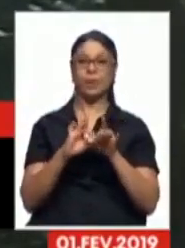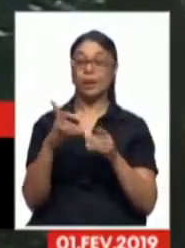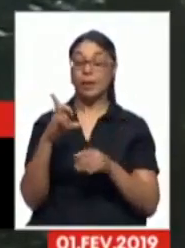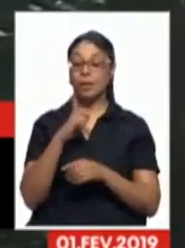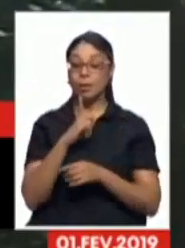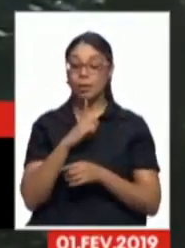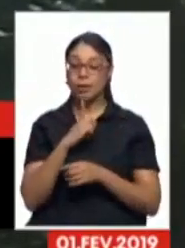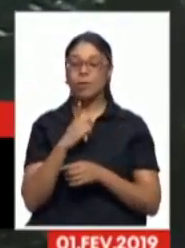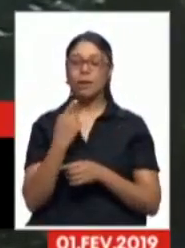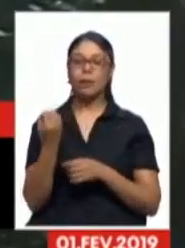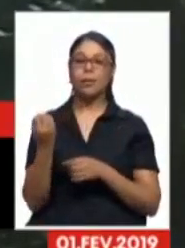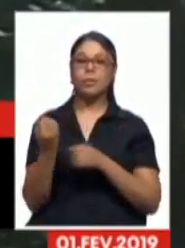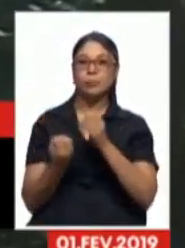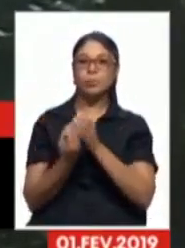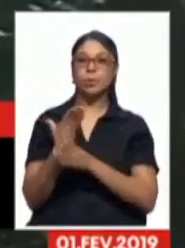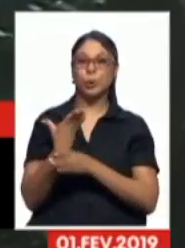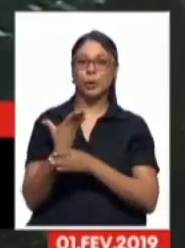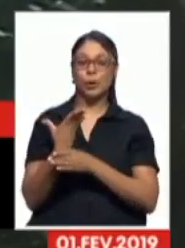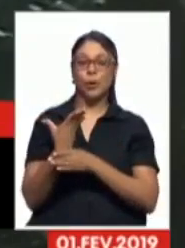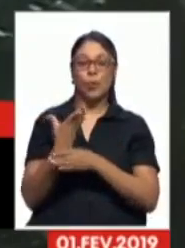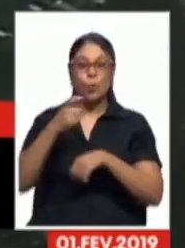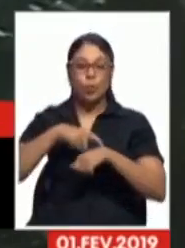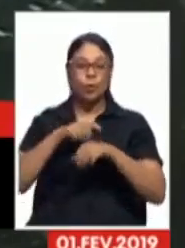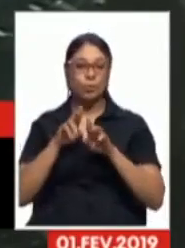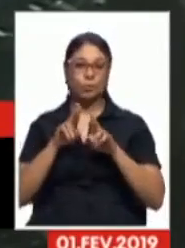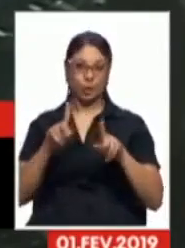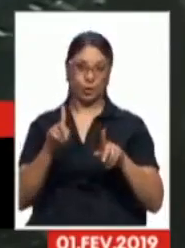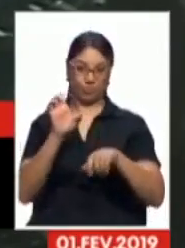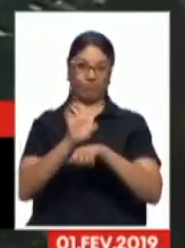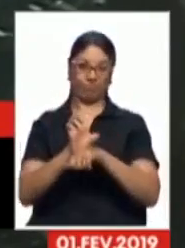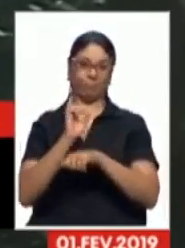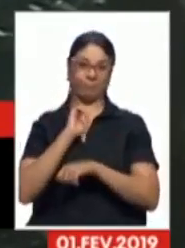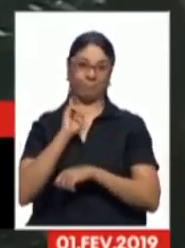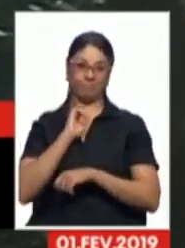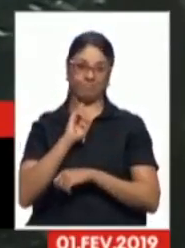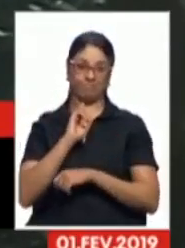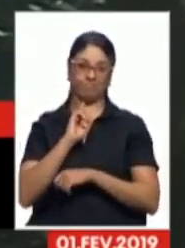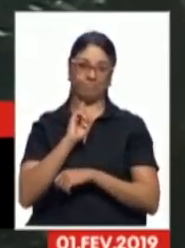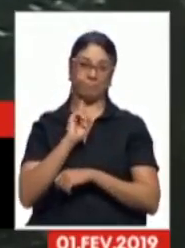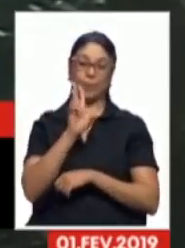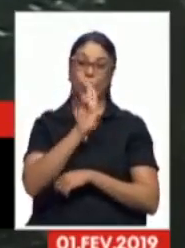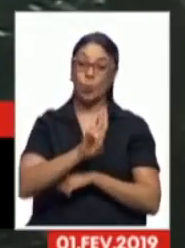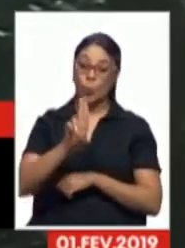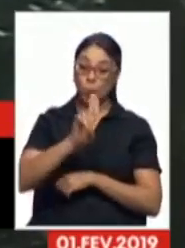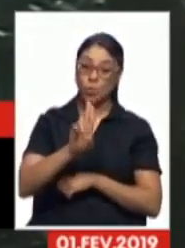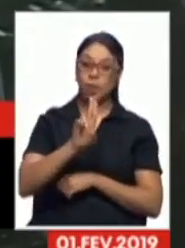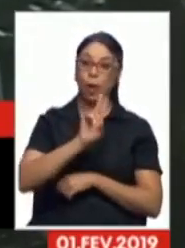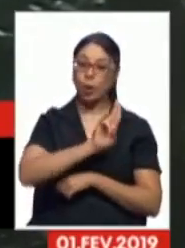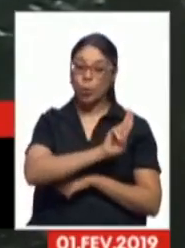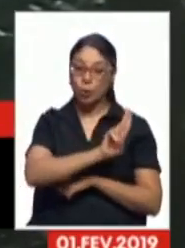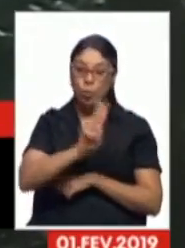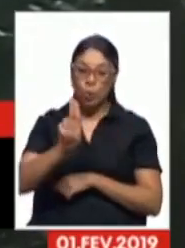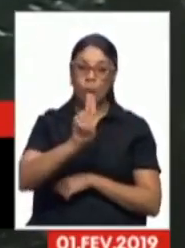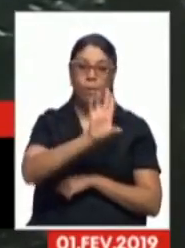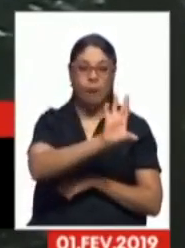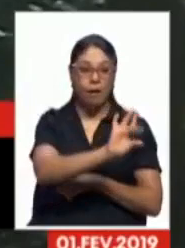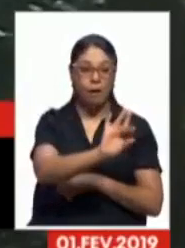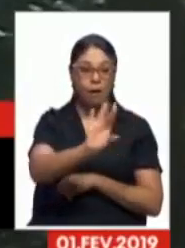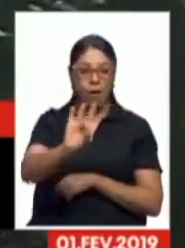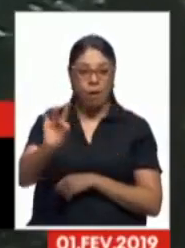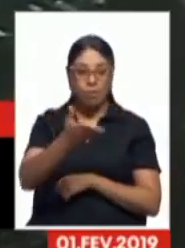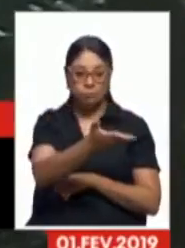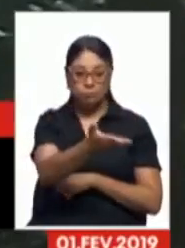novo capítulo do nosso Estado, com os nomes dos senhores e senhoras como